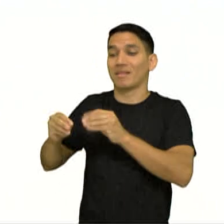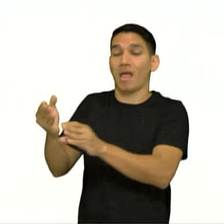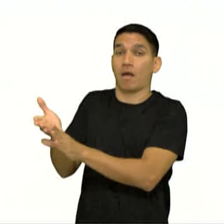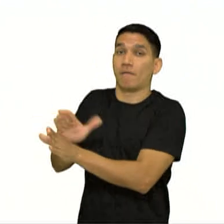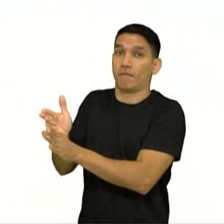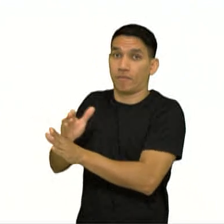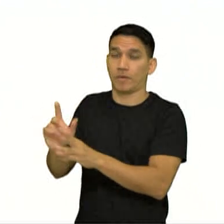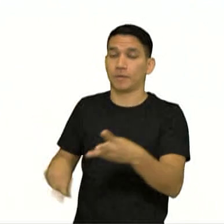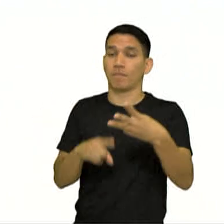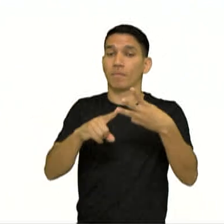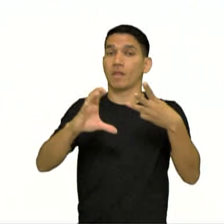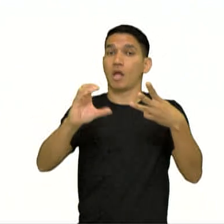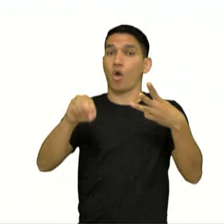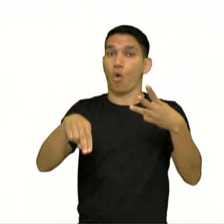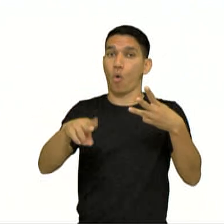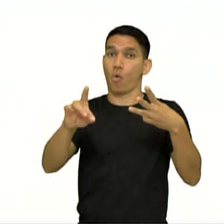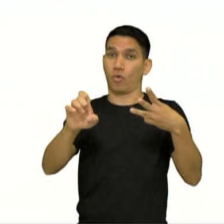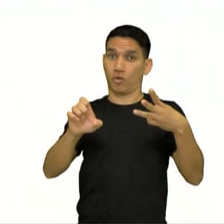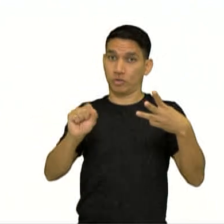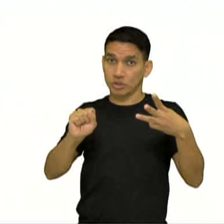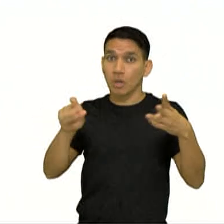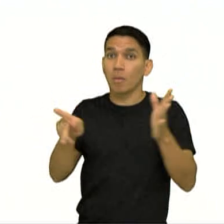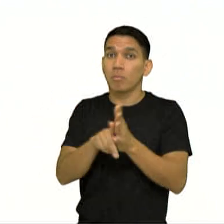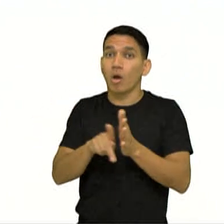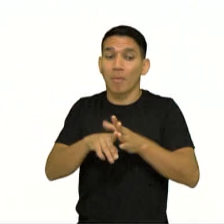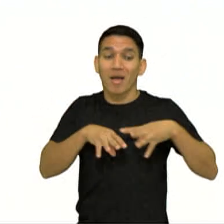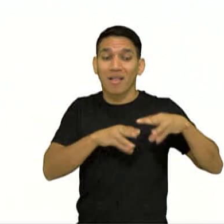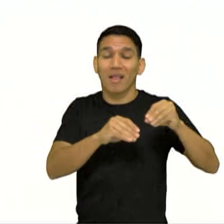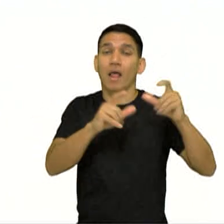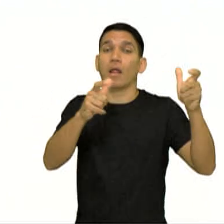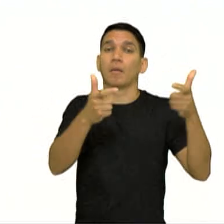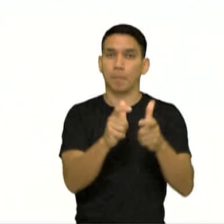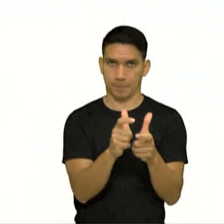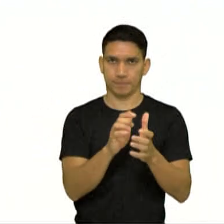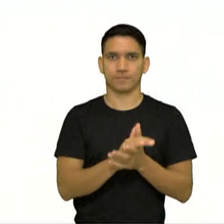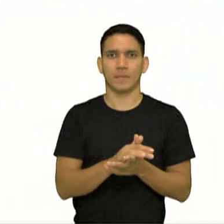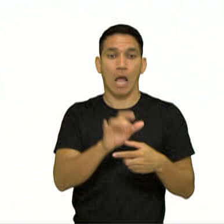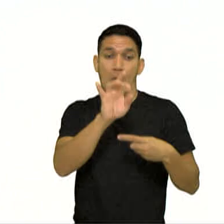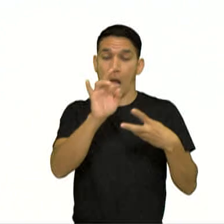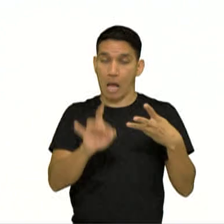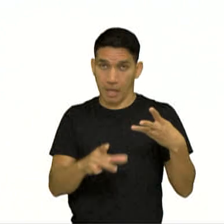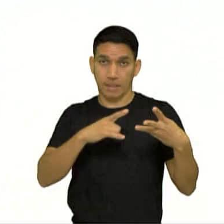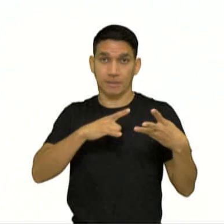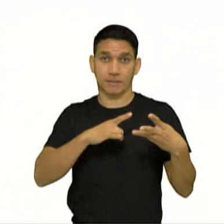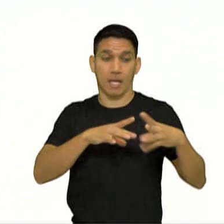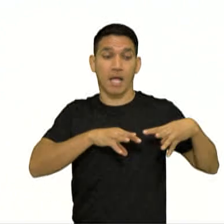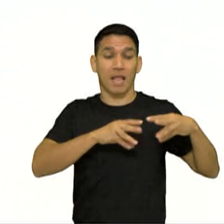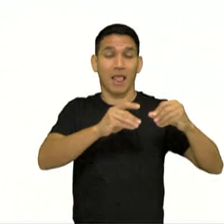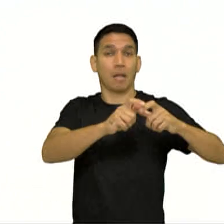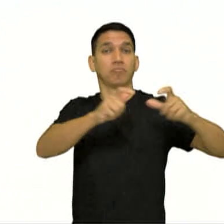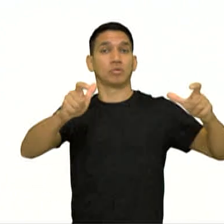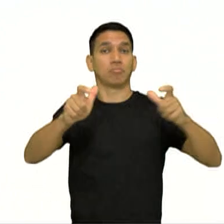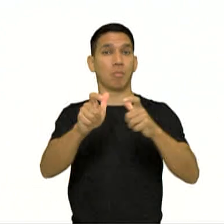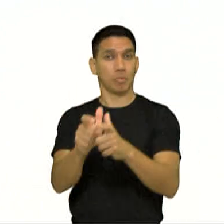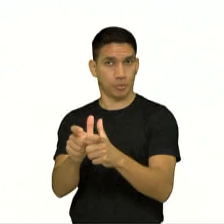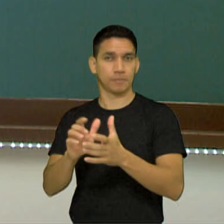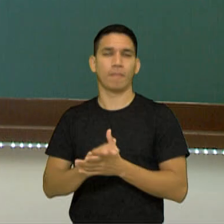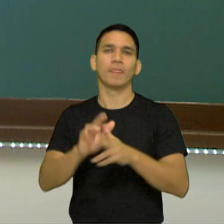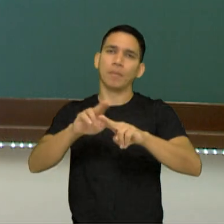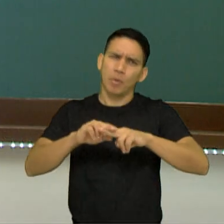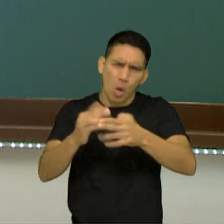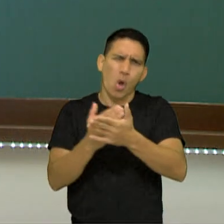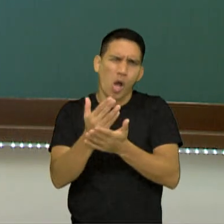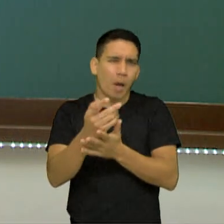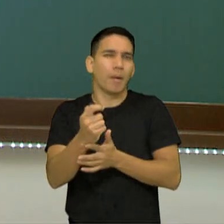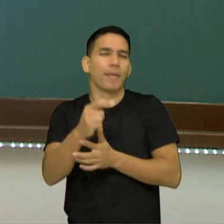territórios menores. Então, cada um recebia uma terra. Aí, a gente tem praticamente o início dessa relação de